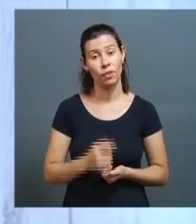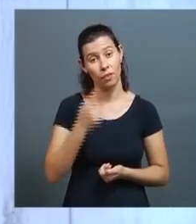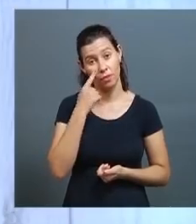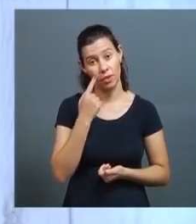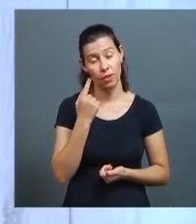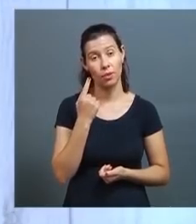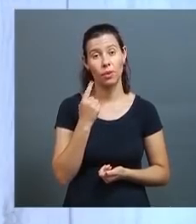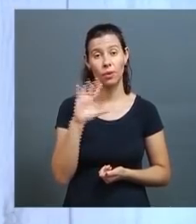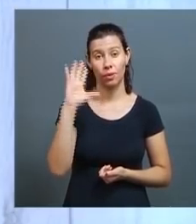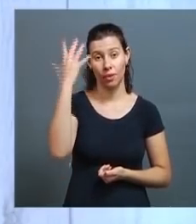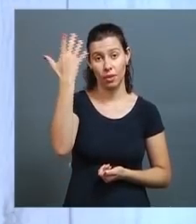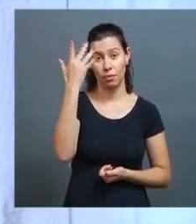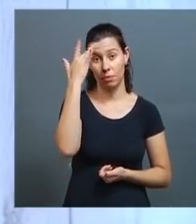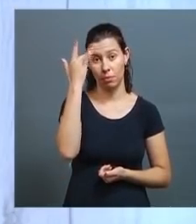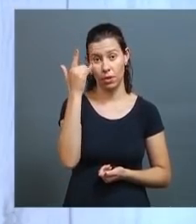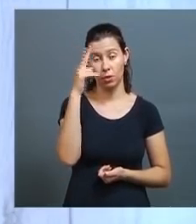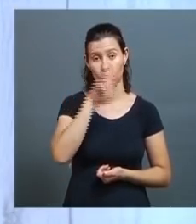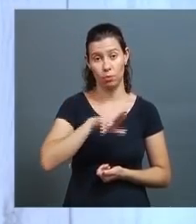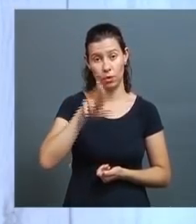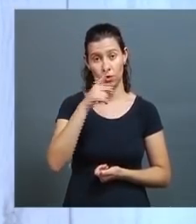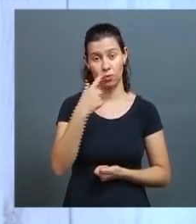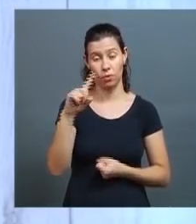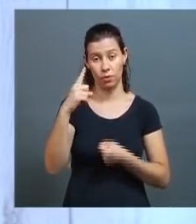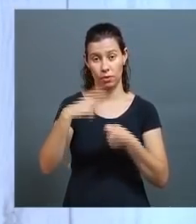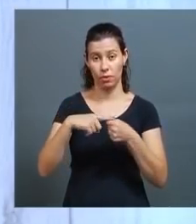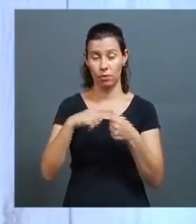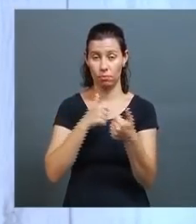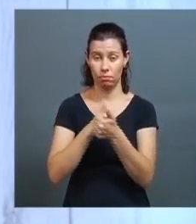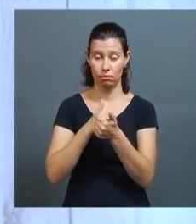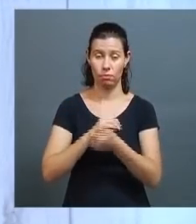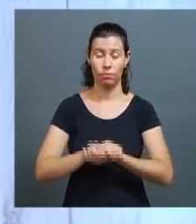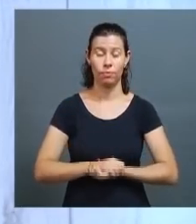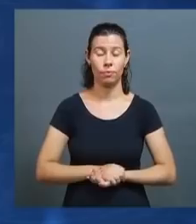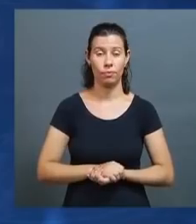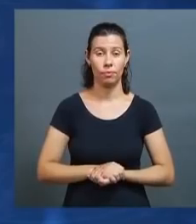Como deve ficar o tempo amanhã em Uberlândia e em outras cidades da região?